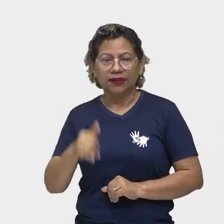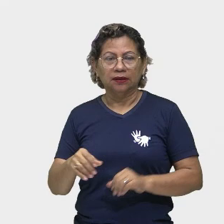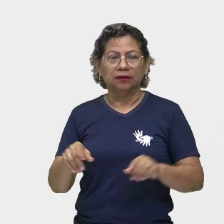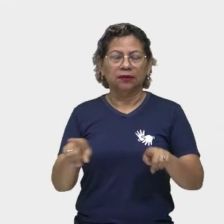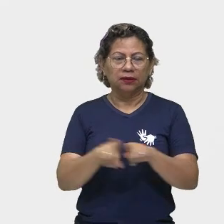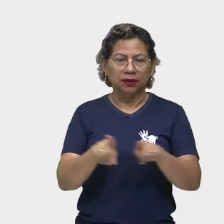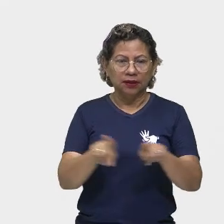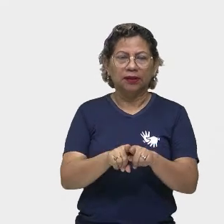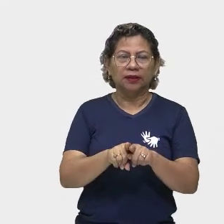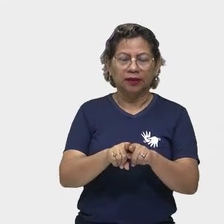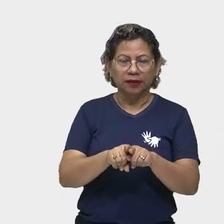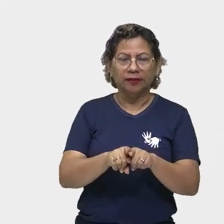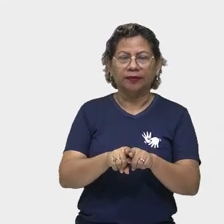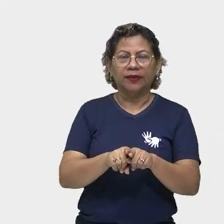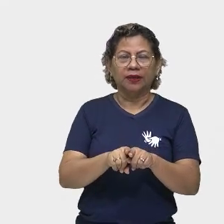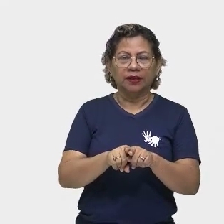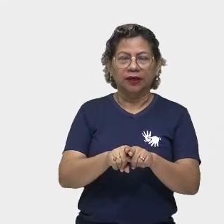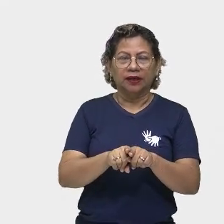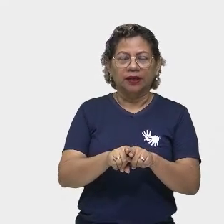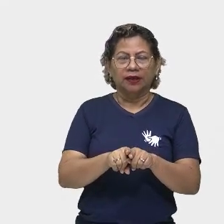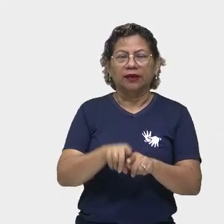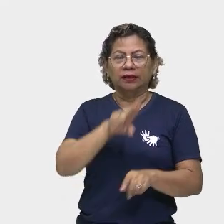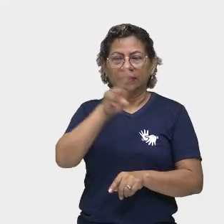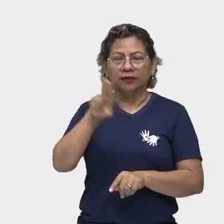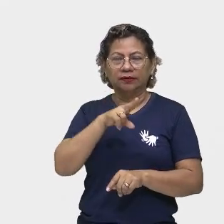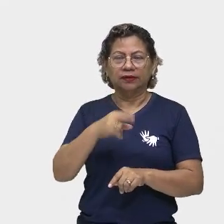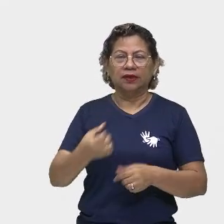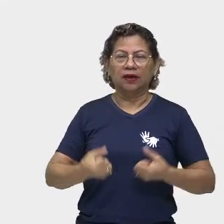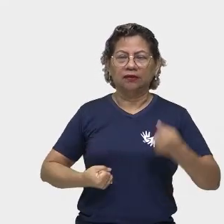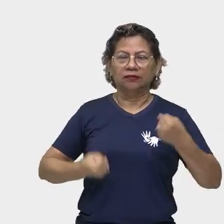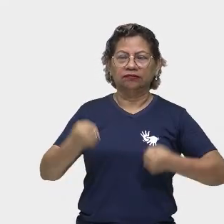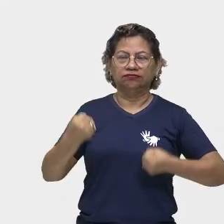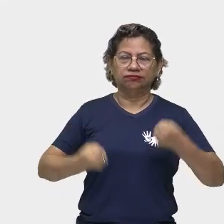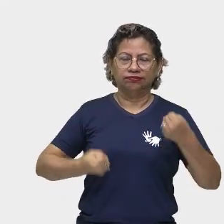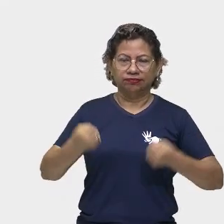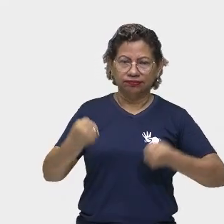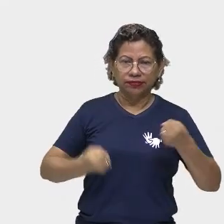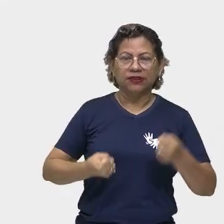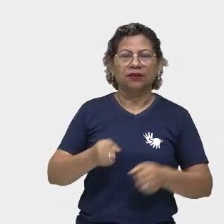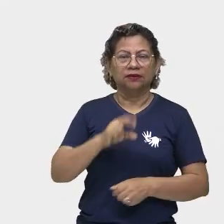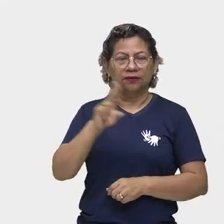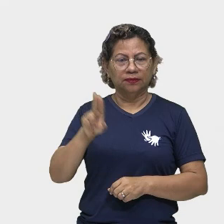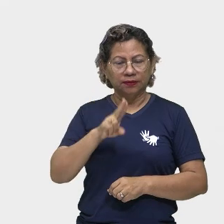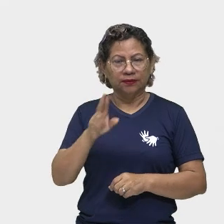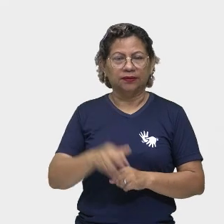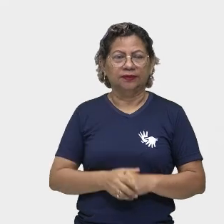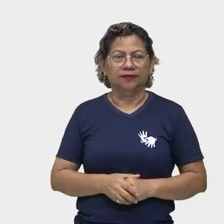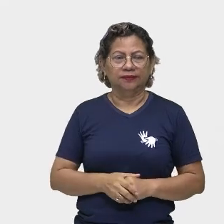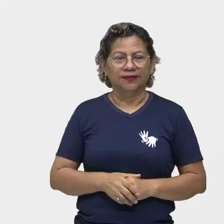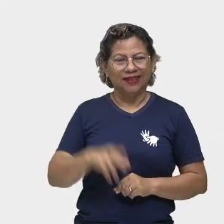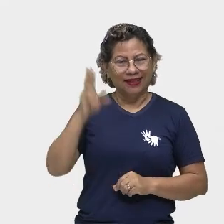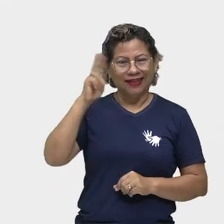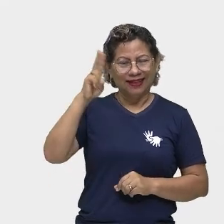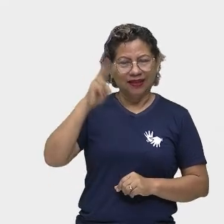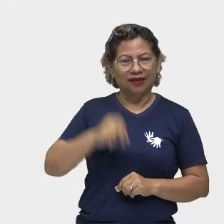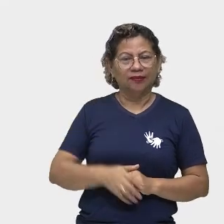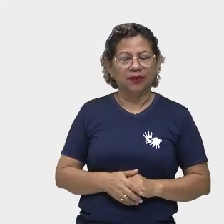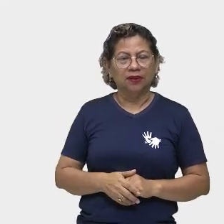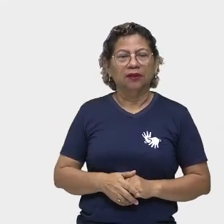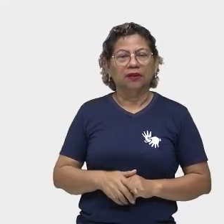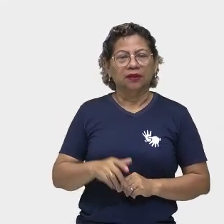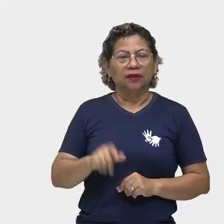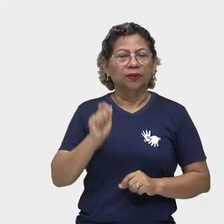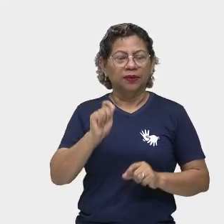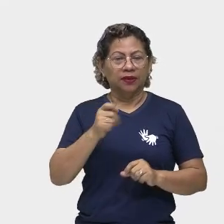na produção de combustíveis automotivos. Lembra que eu falei para vocês que do petróleo a gente consegue retirar ali algumas